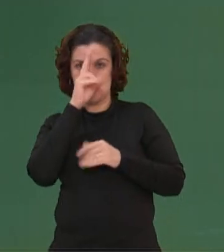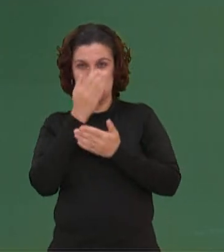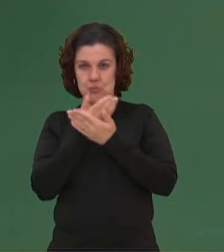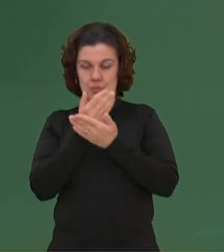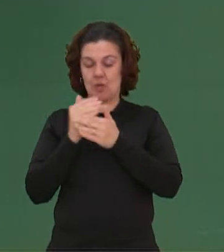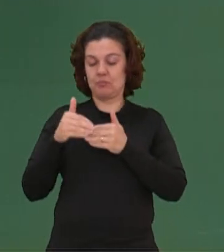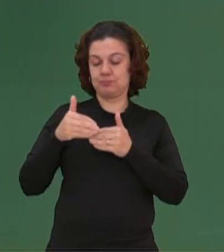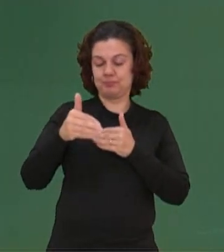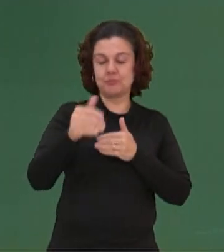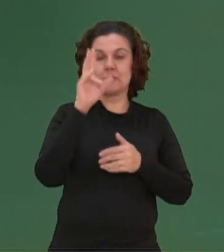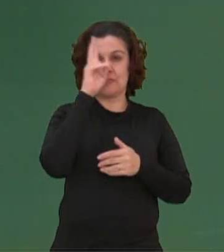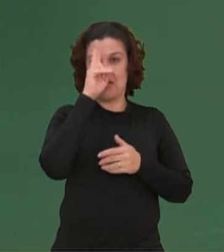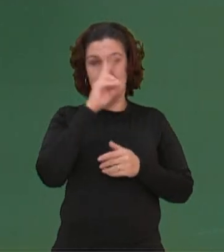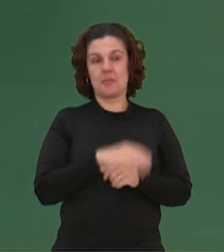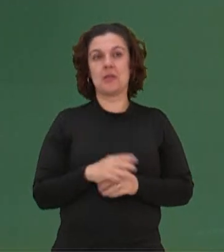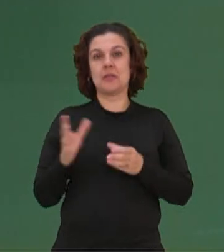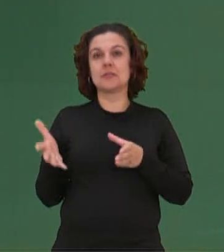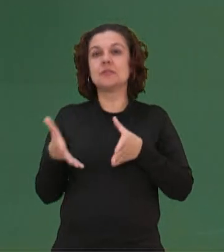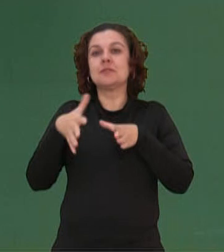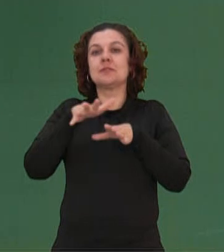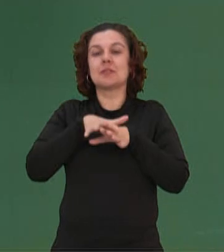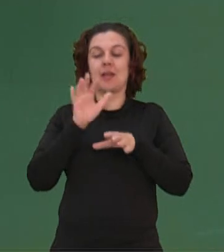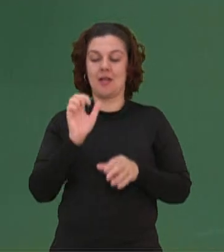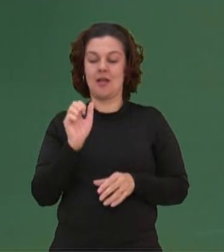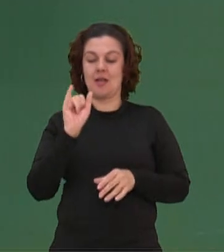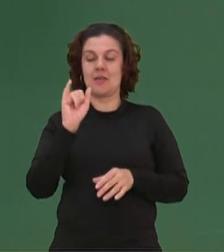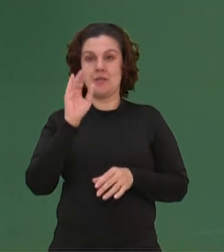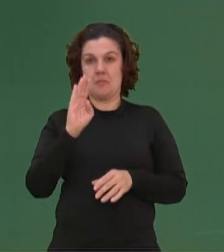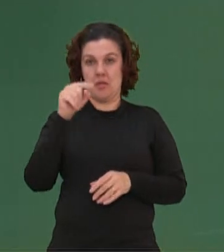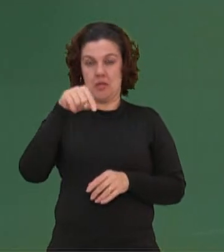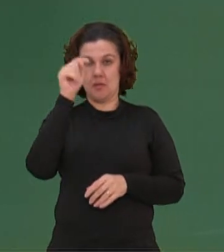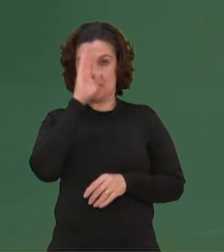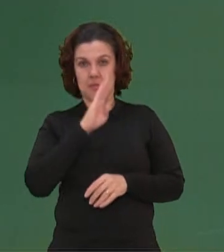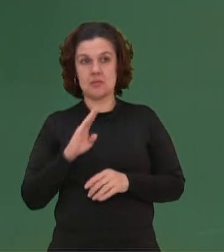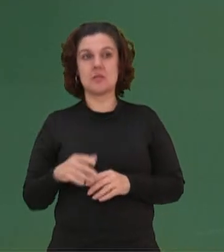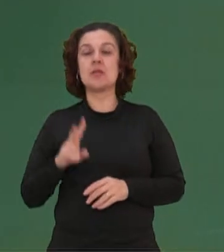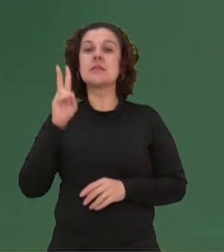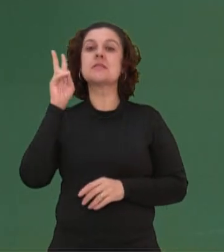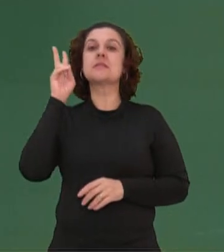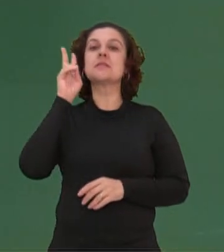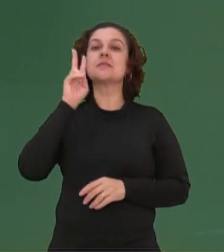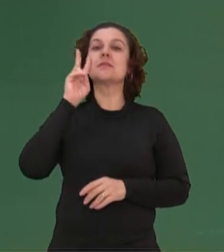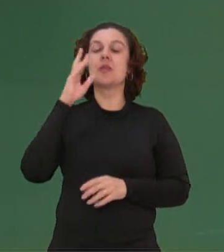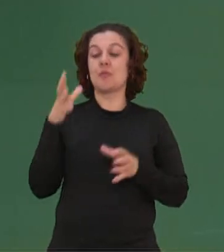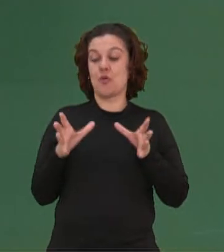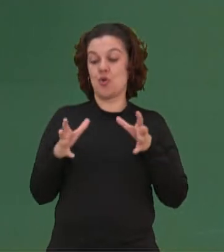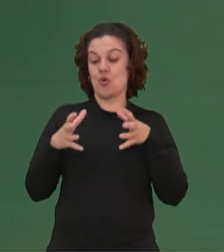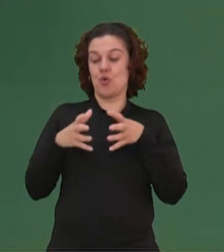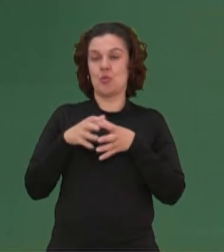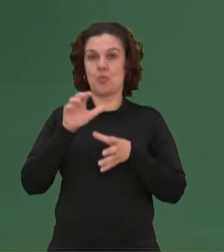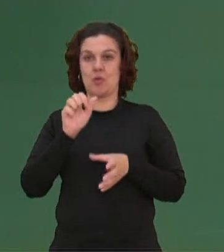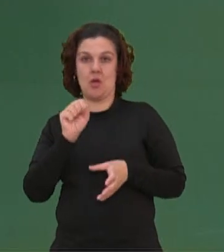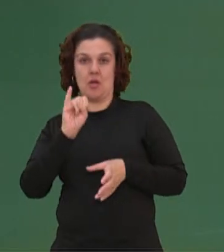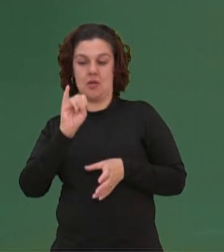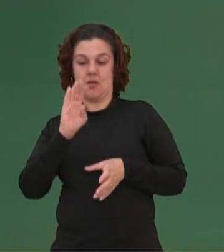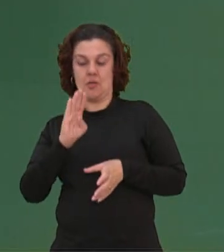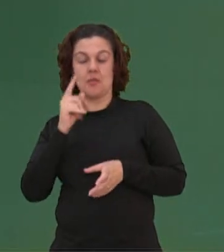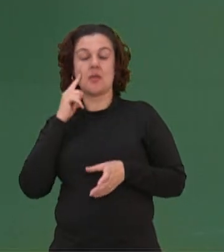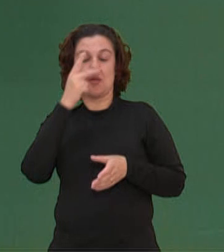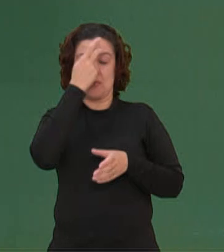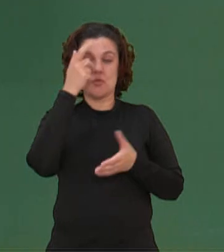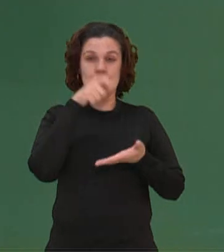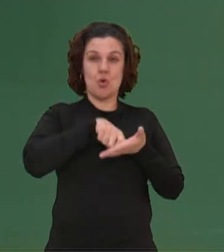próximas aulas, você vai lembrar dos integralistas do Brasil na mesma época. Lembra que os integralistas eram liderados pelo